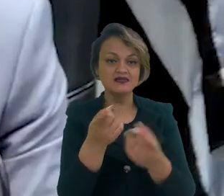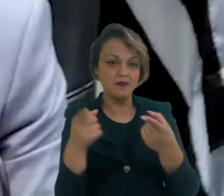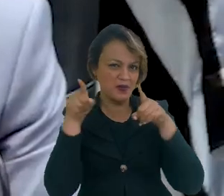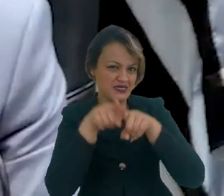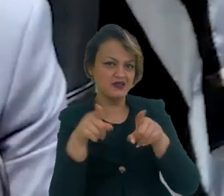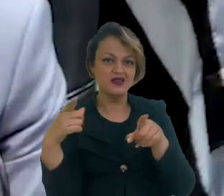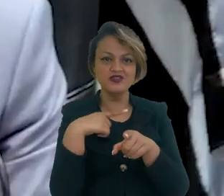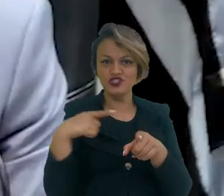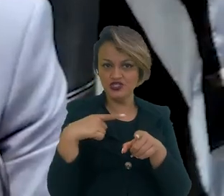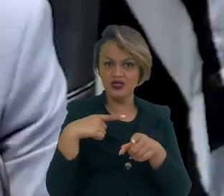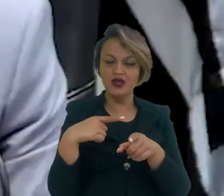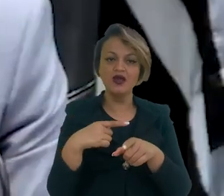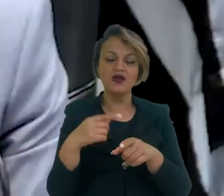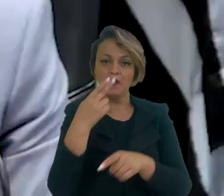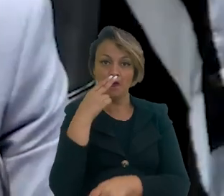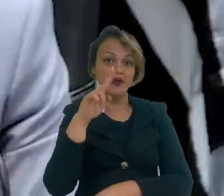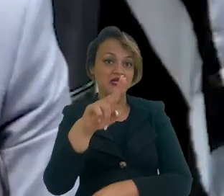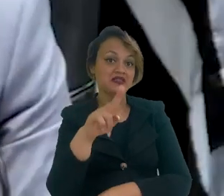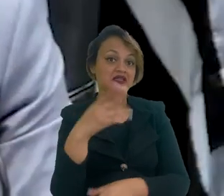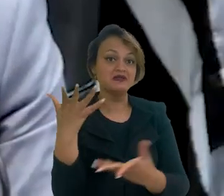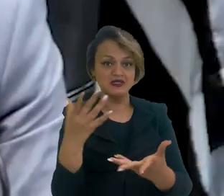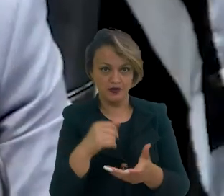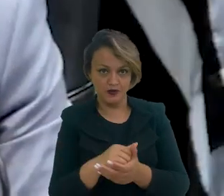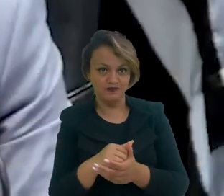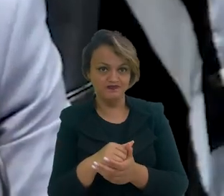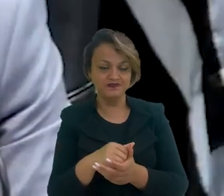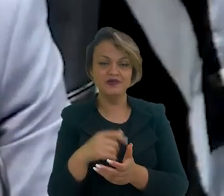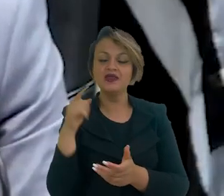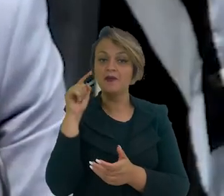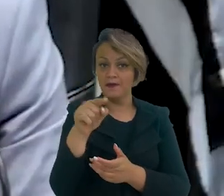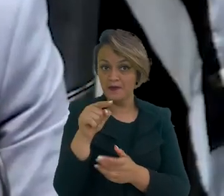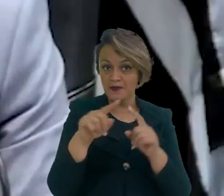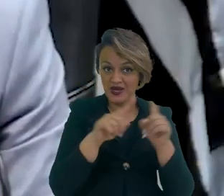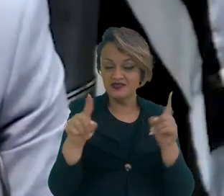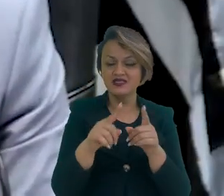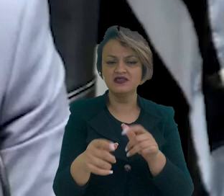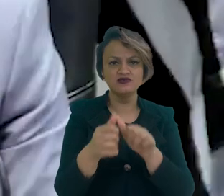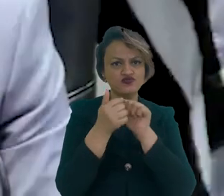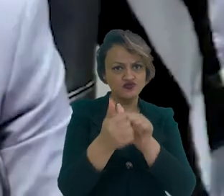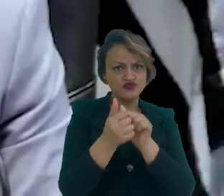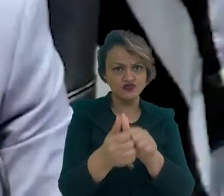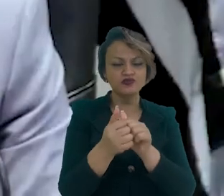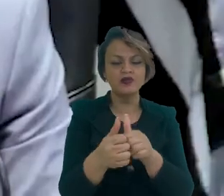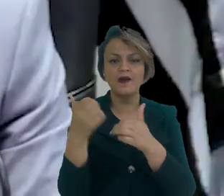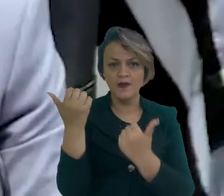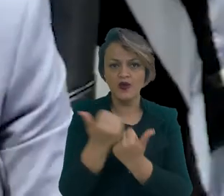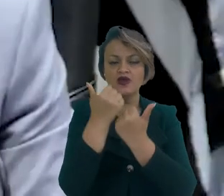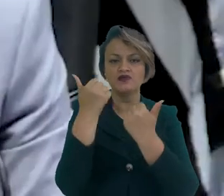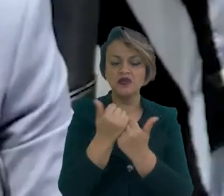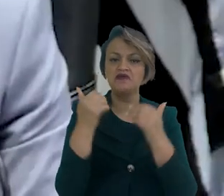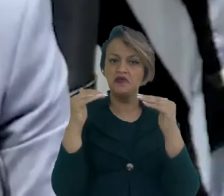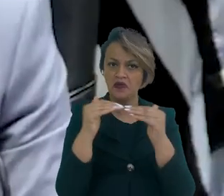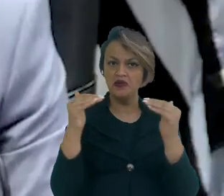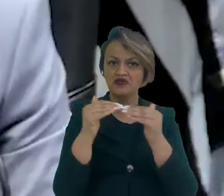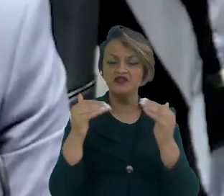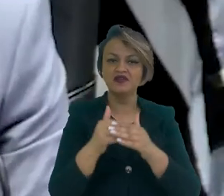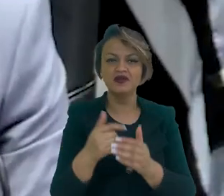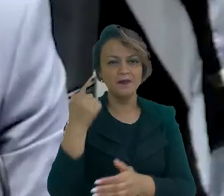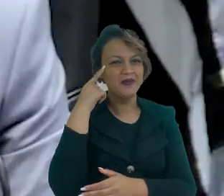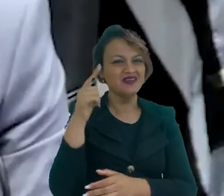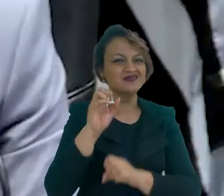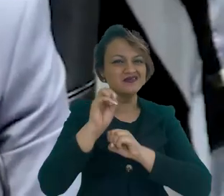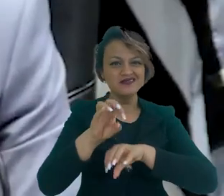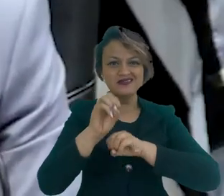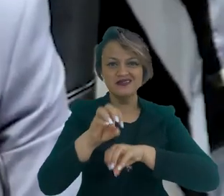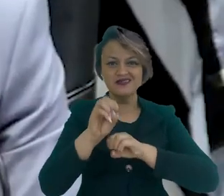efetivamente eram não só afiliados não havia opção né mas aqueles que seguiam